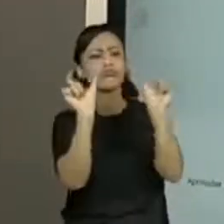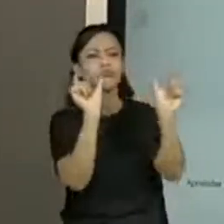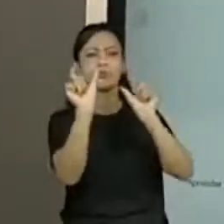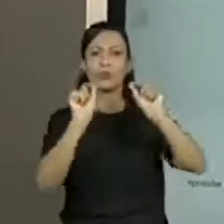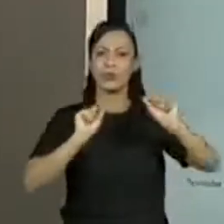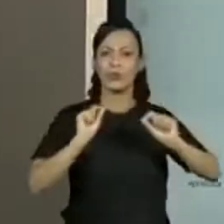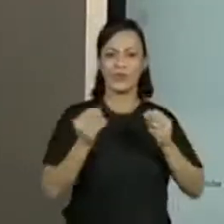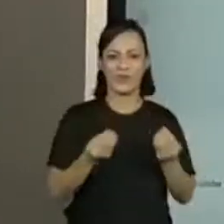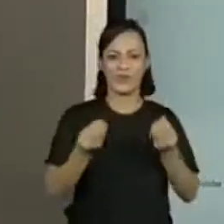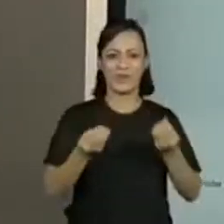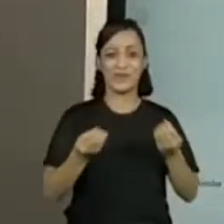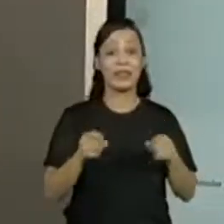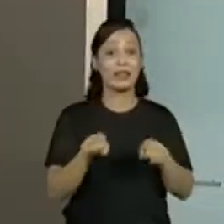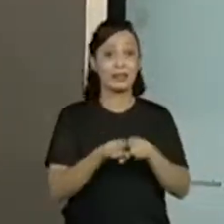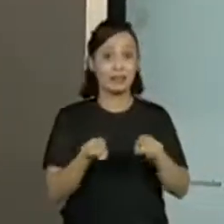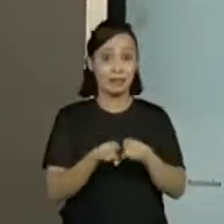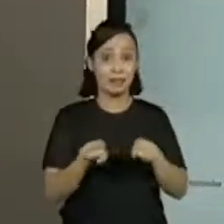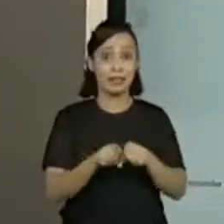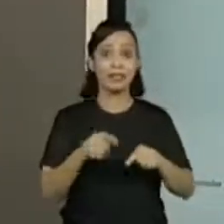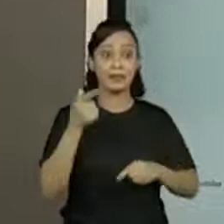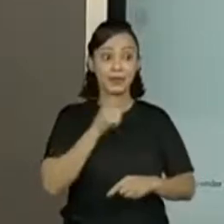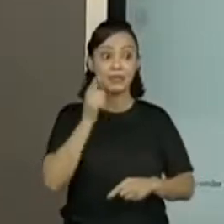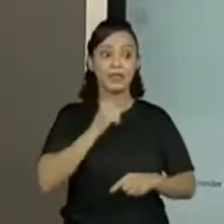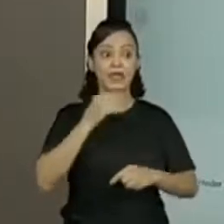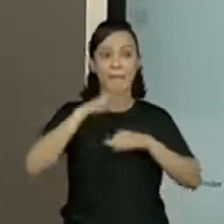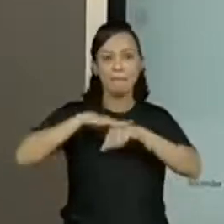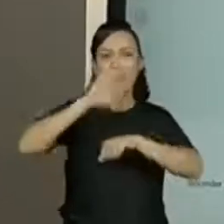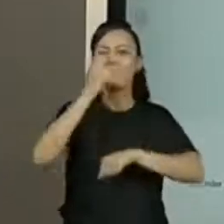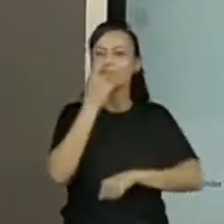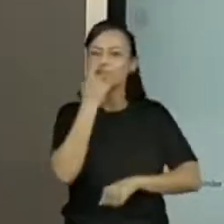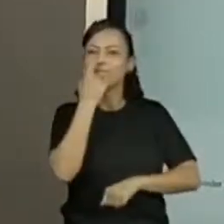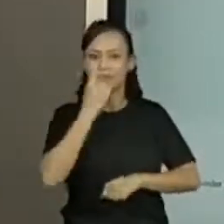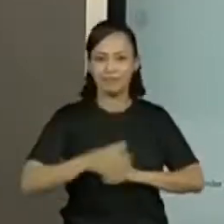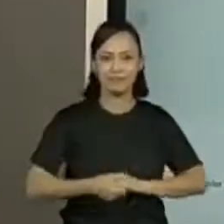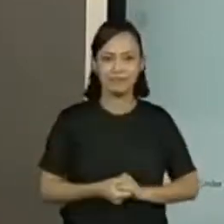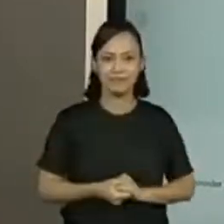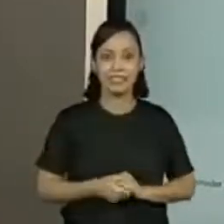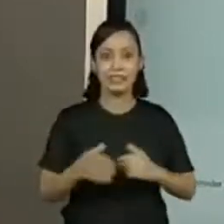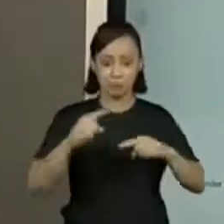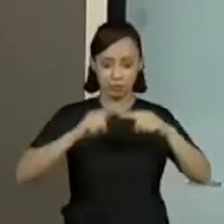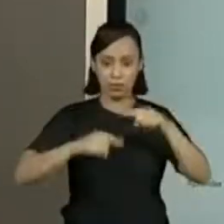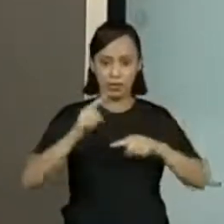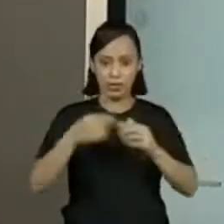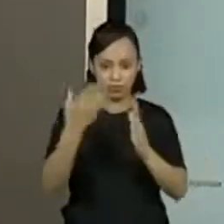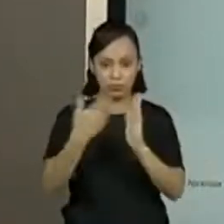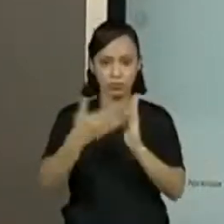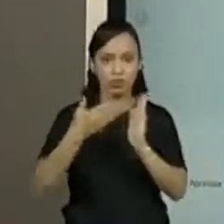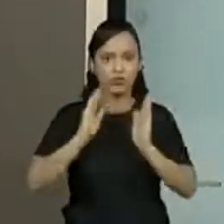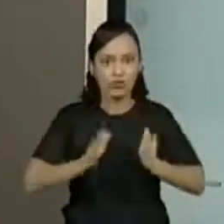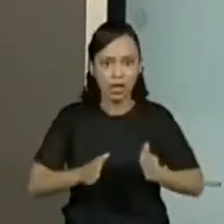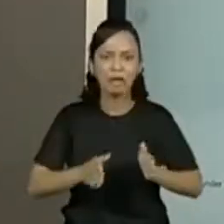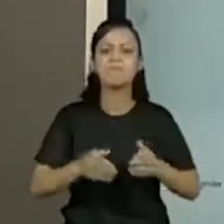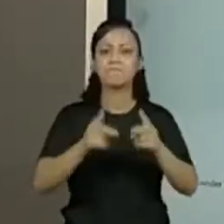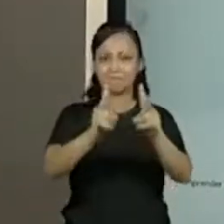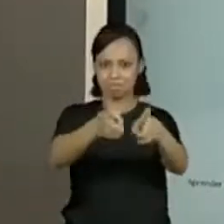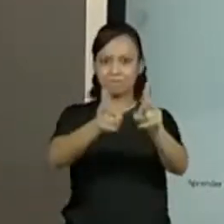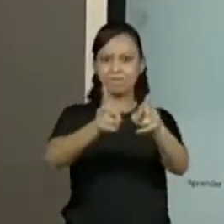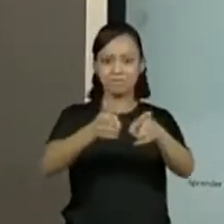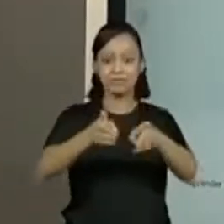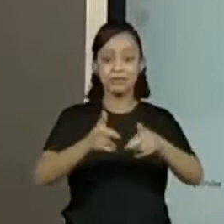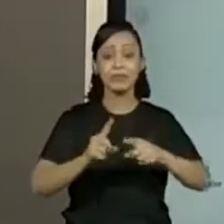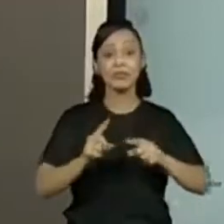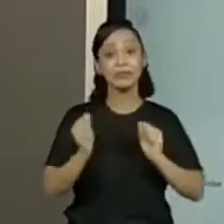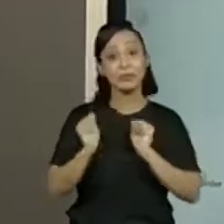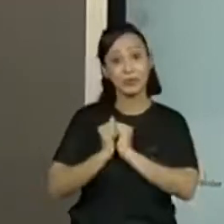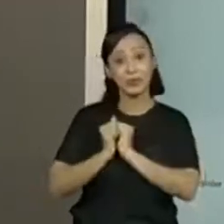daquilo que nos faz bem então quem tá com material de aprender a sempre pode continuar com ele lembrando a pro